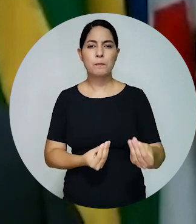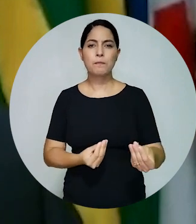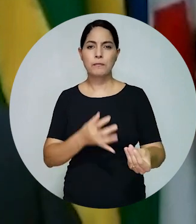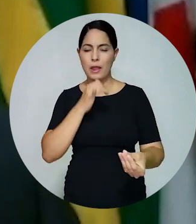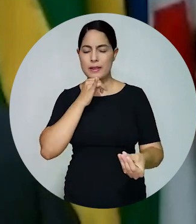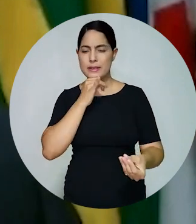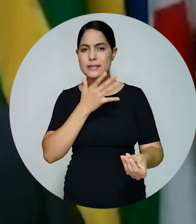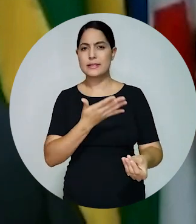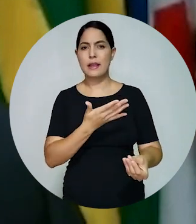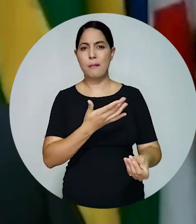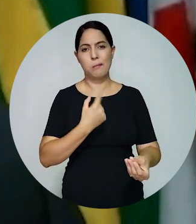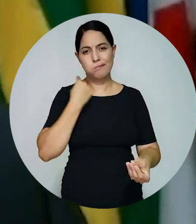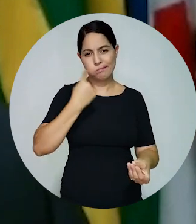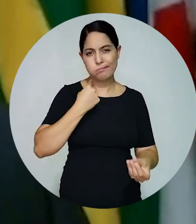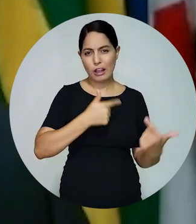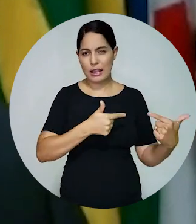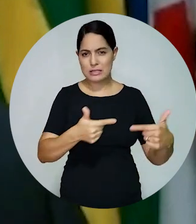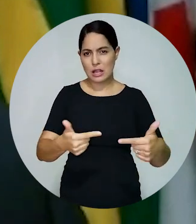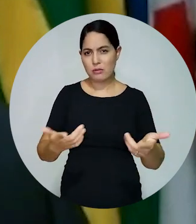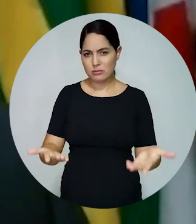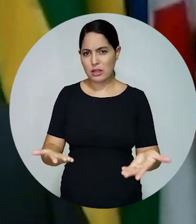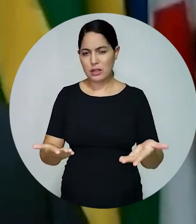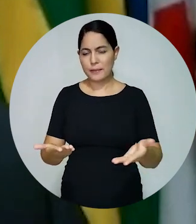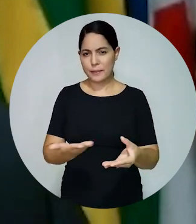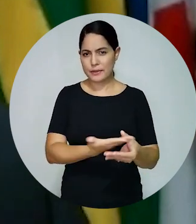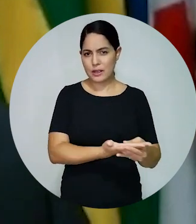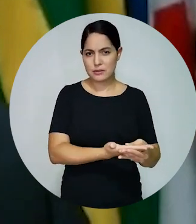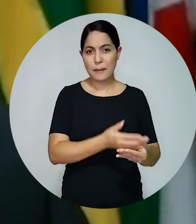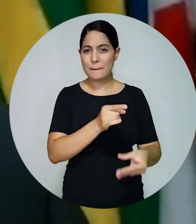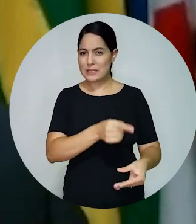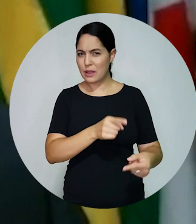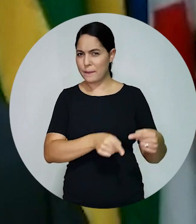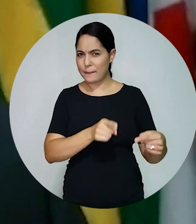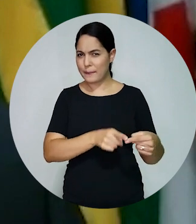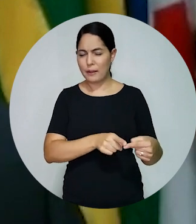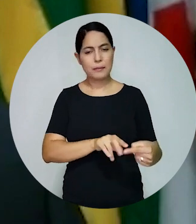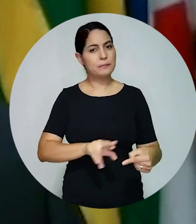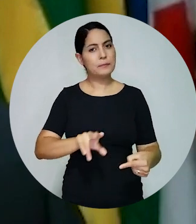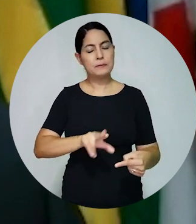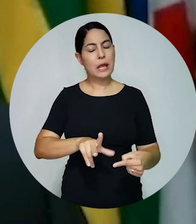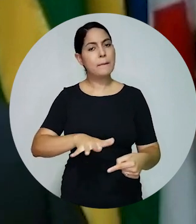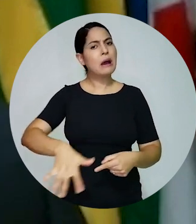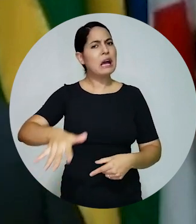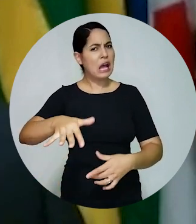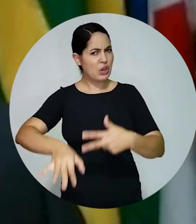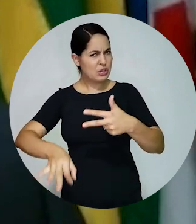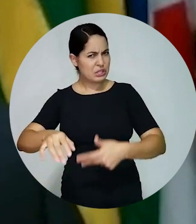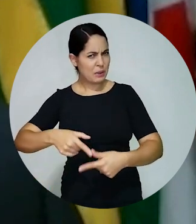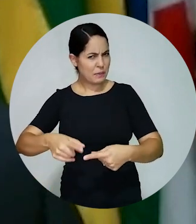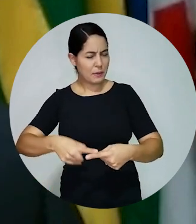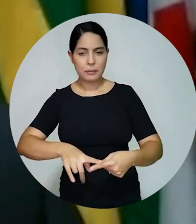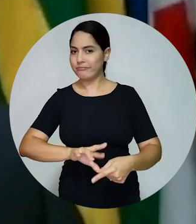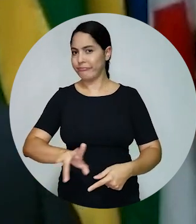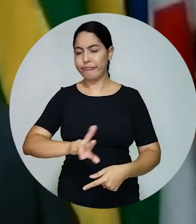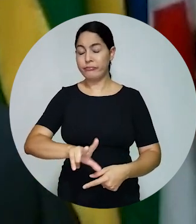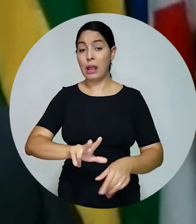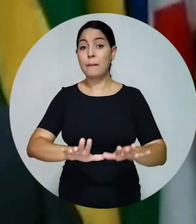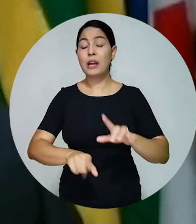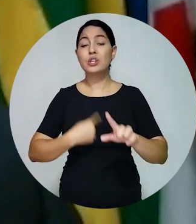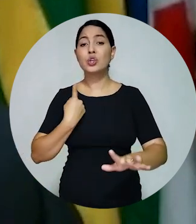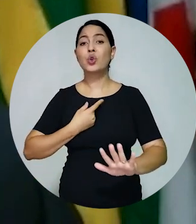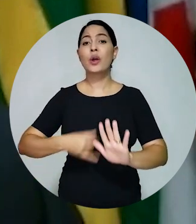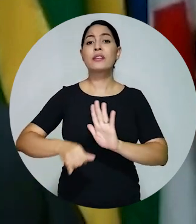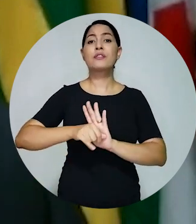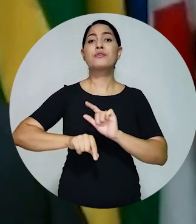muito voltada à ação da advocacia, que na verdade não é a origem do problema, muito menos